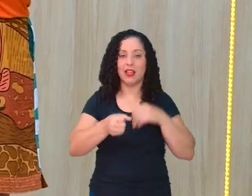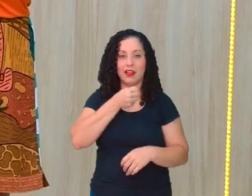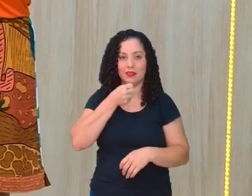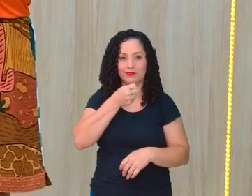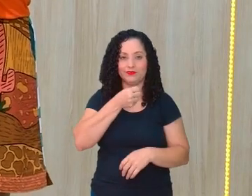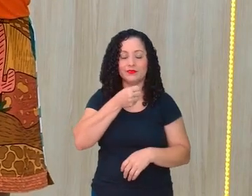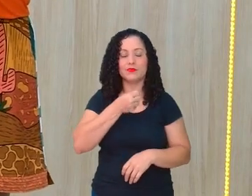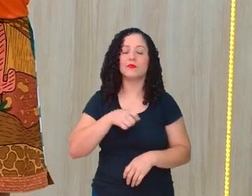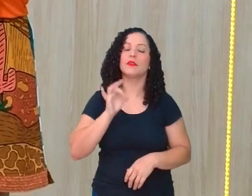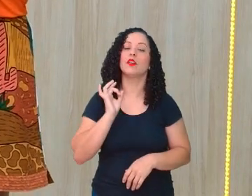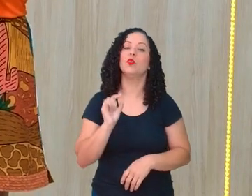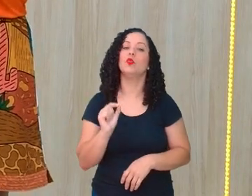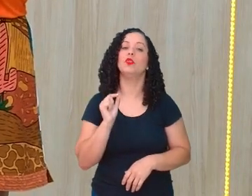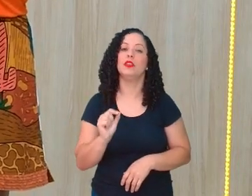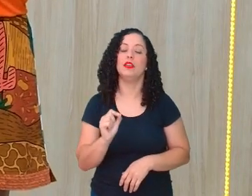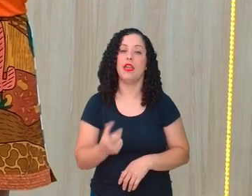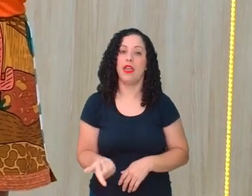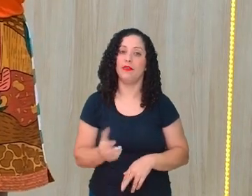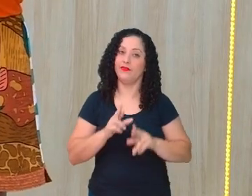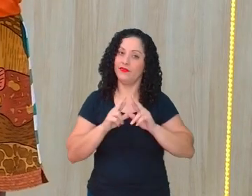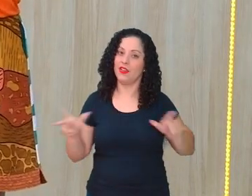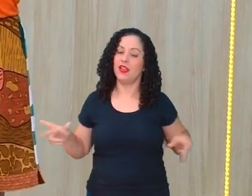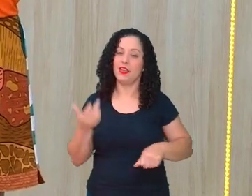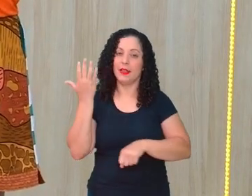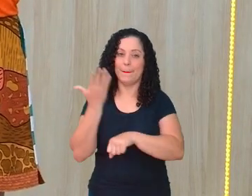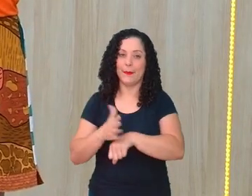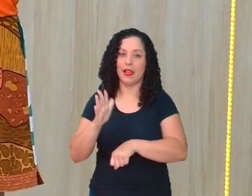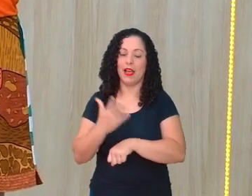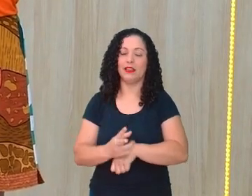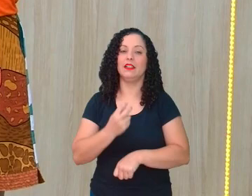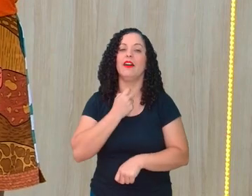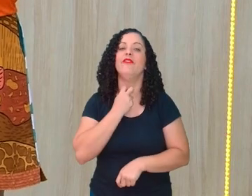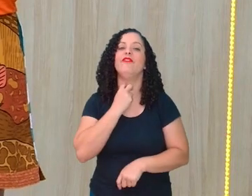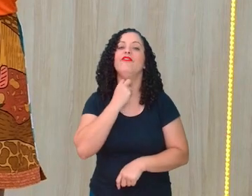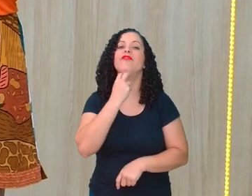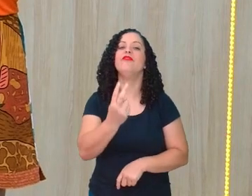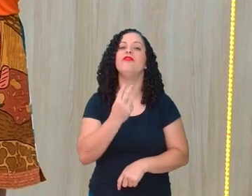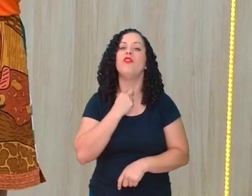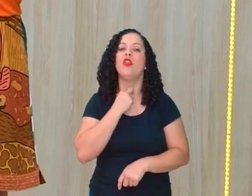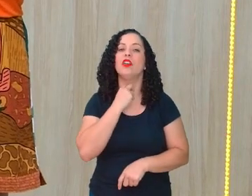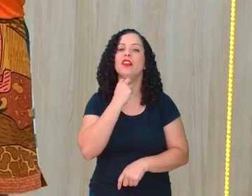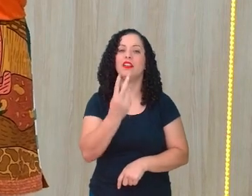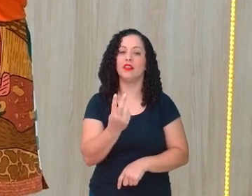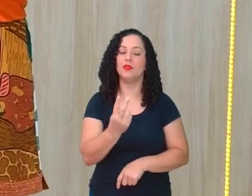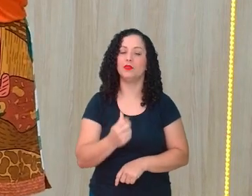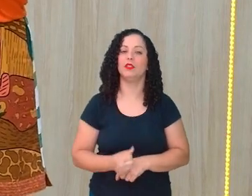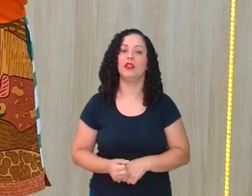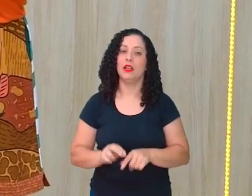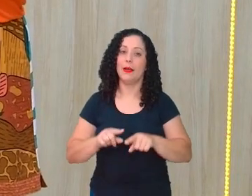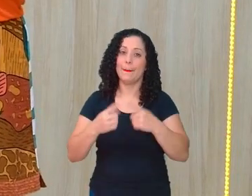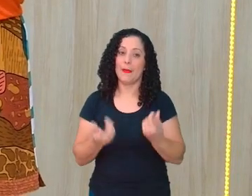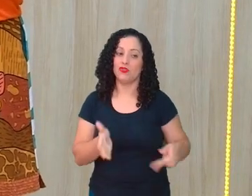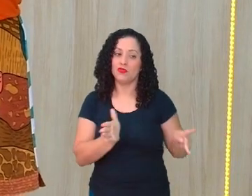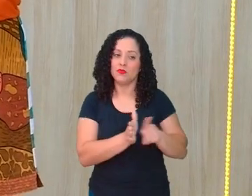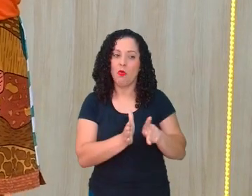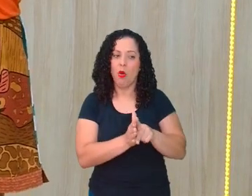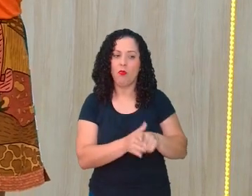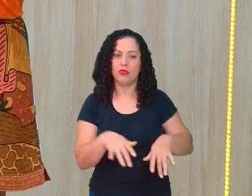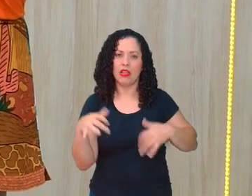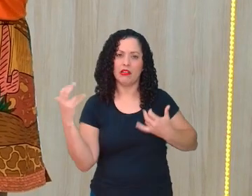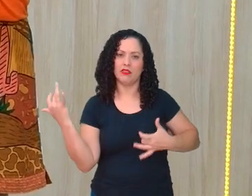prática instrumental, se chama prática vocal. Né? A prática instrumental está realmente relacionada ao instrumento musical.